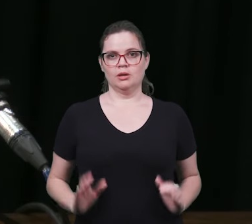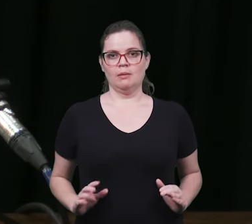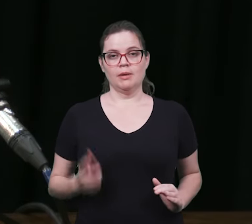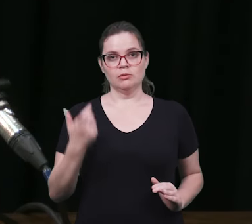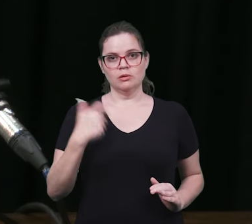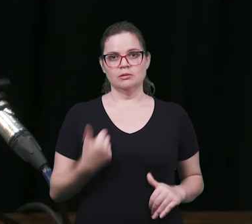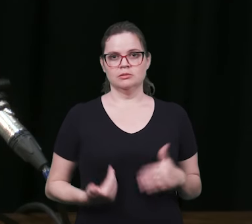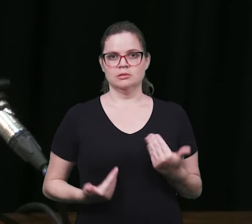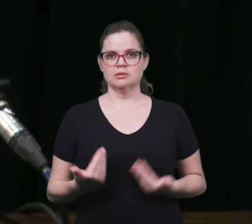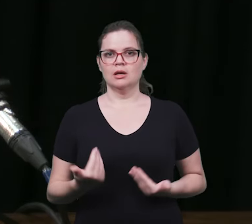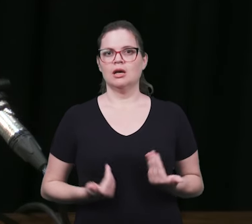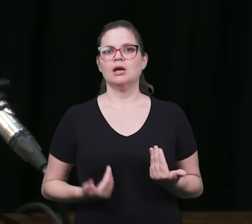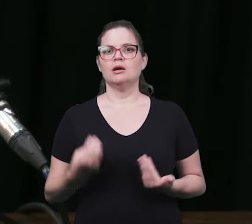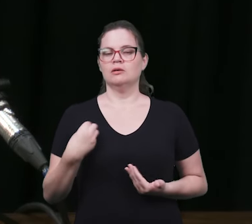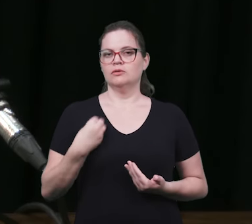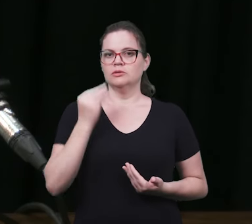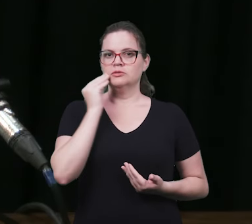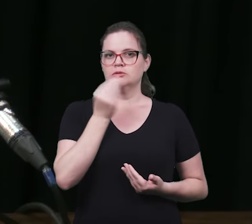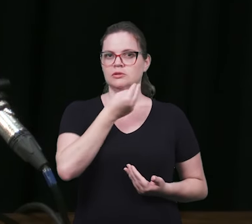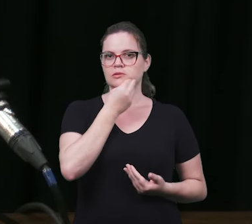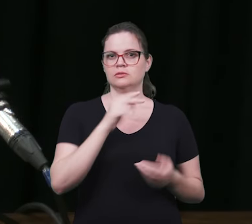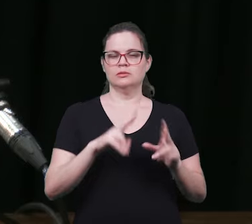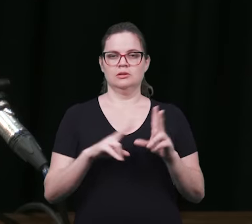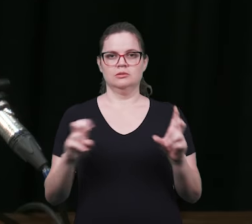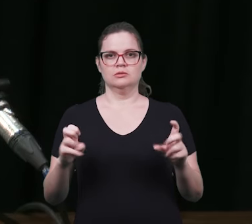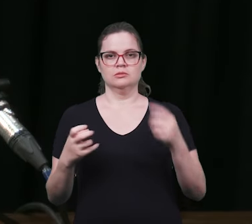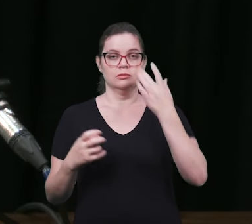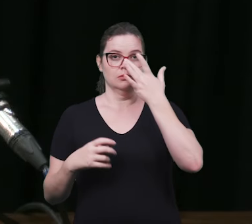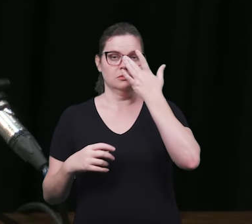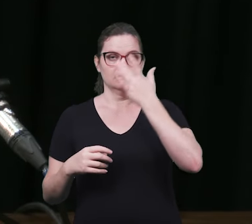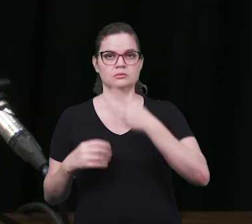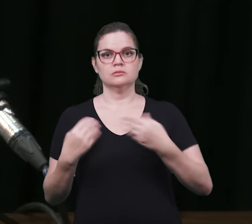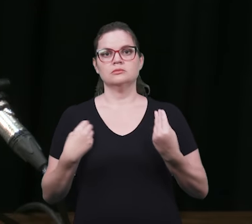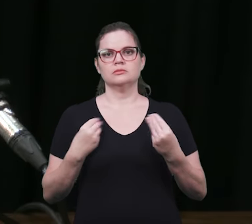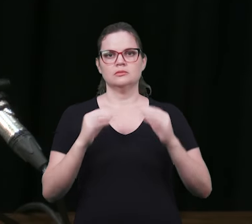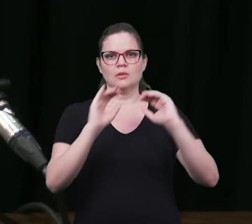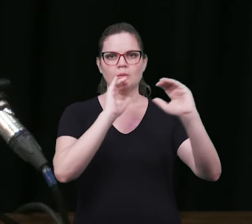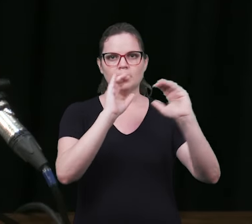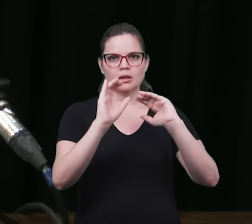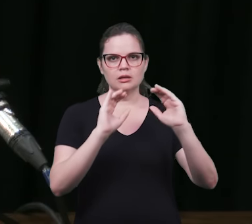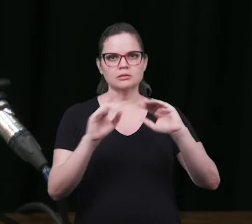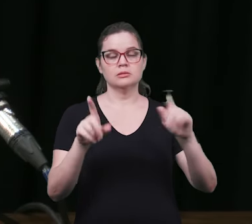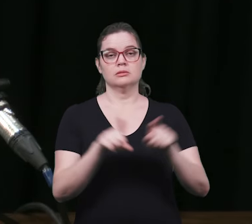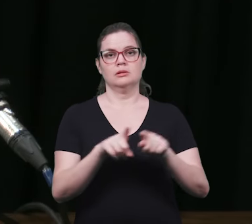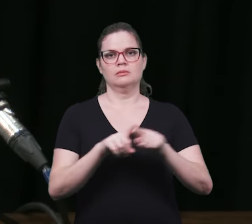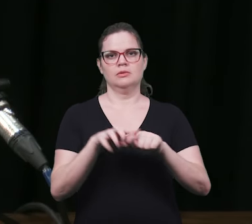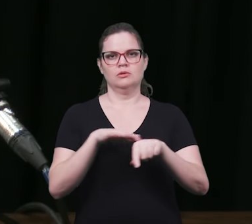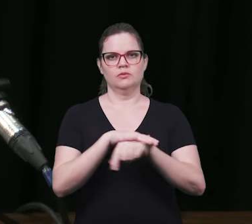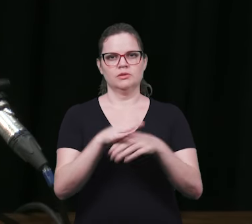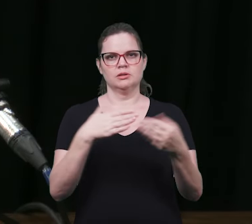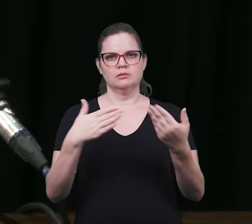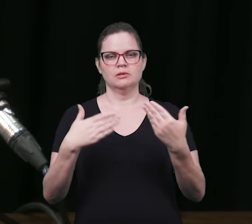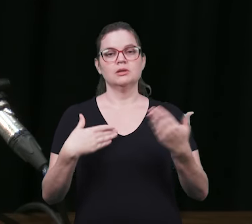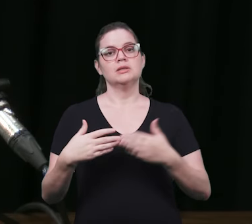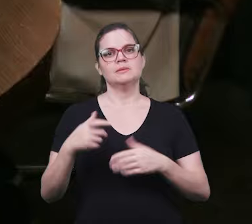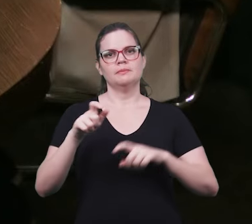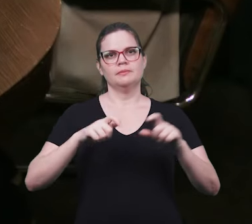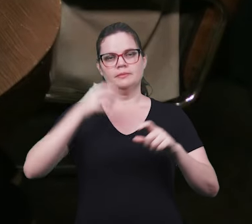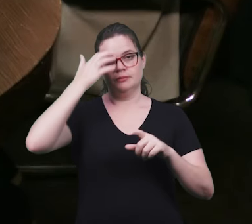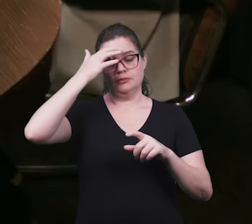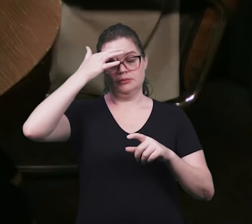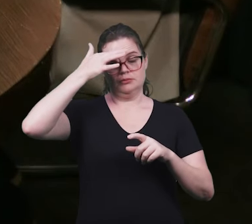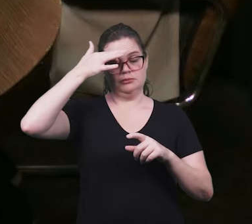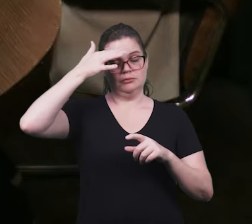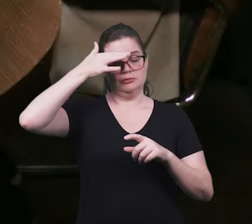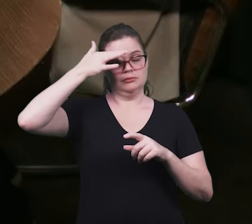mesmo física, a questão da comunicação, né, ali com as pessoas durante esse período de jejum? Ninguém